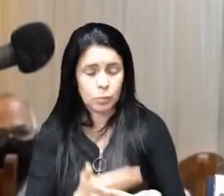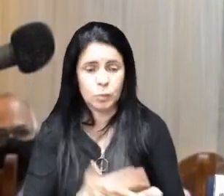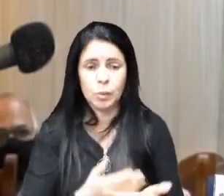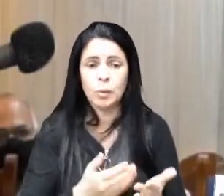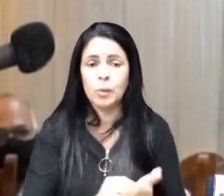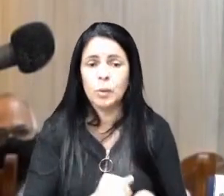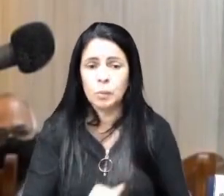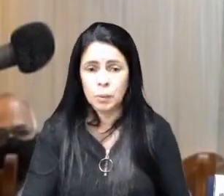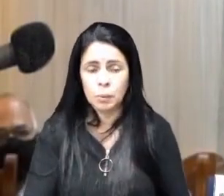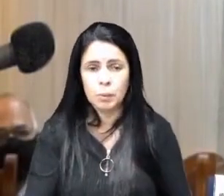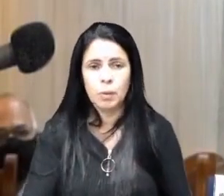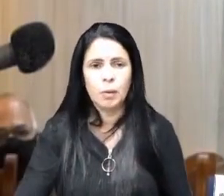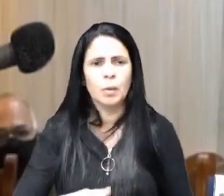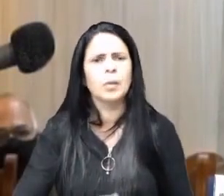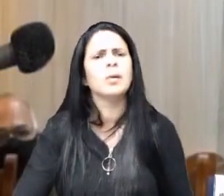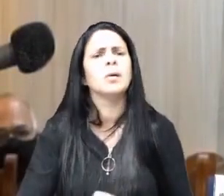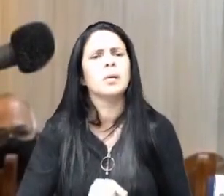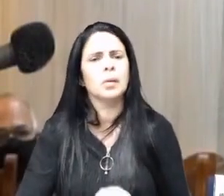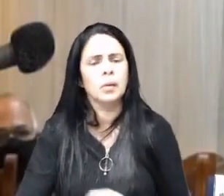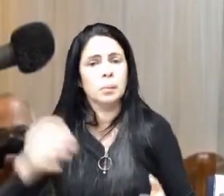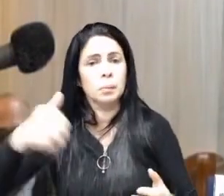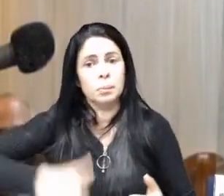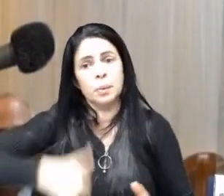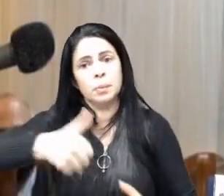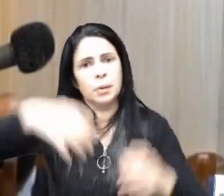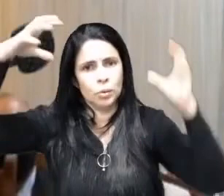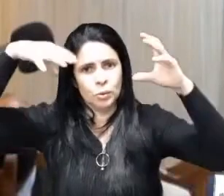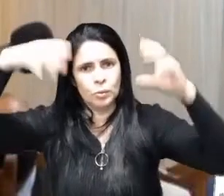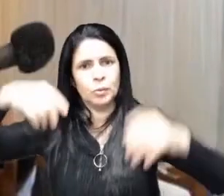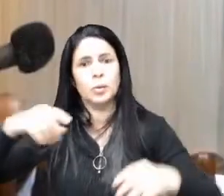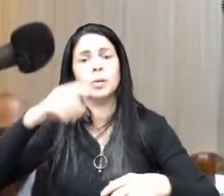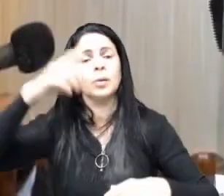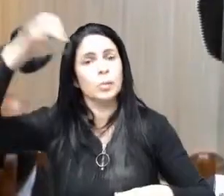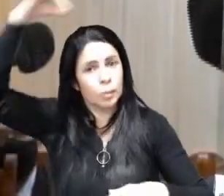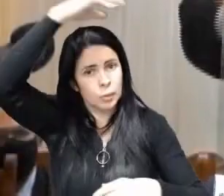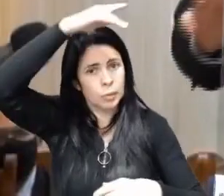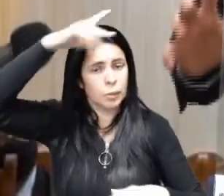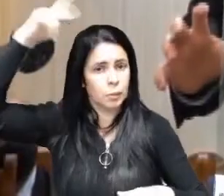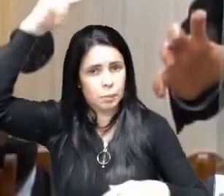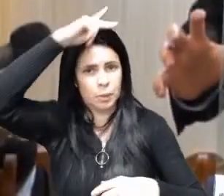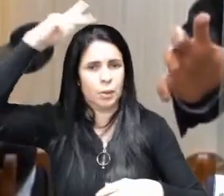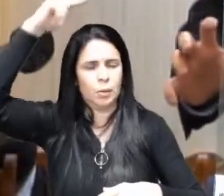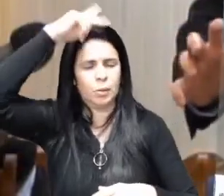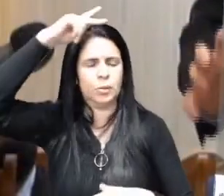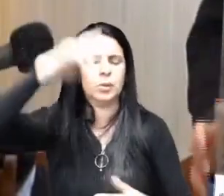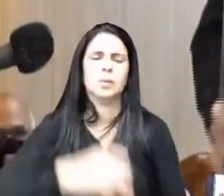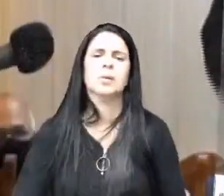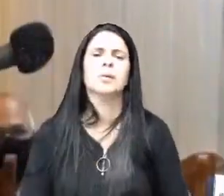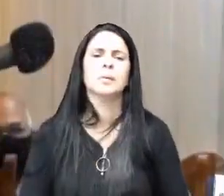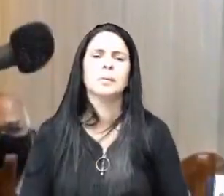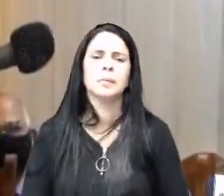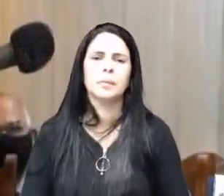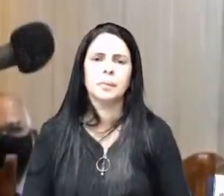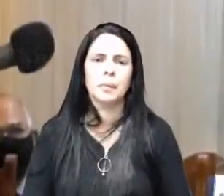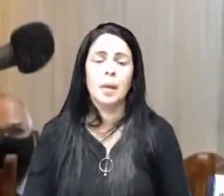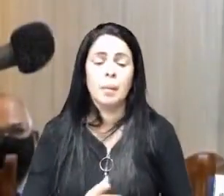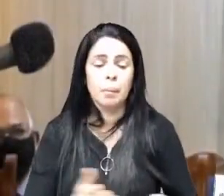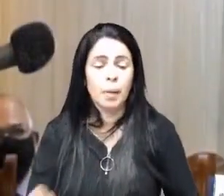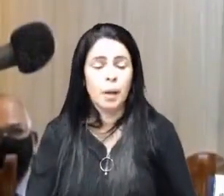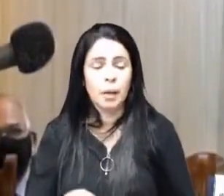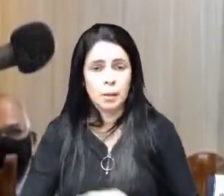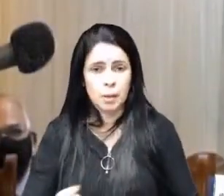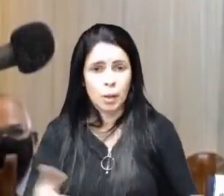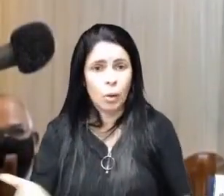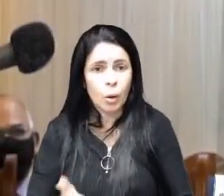dia de Pentecostes. E essa chuva se estendeu durante todo esse período sobre a igreja. Mas agora, no tempo do